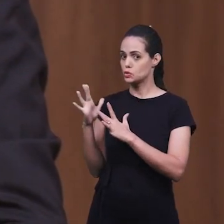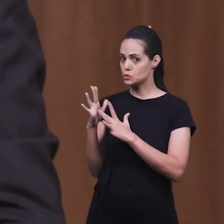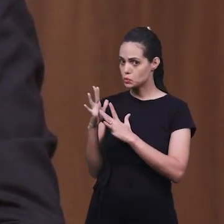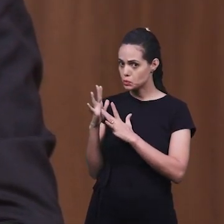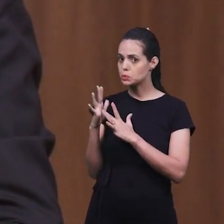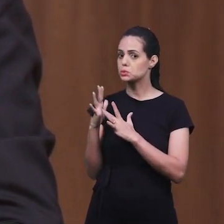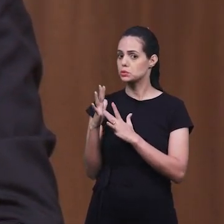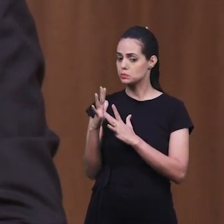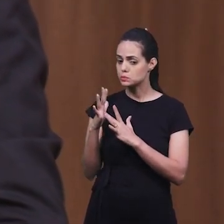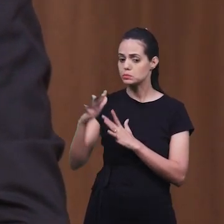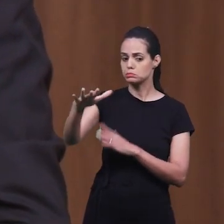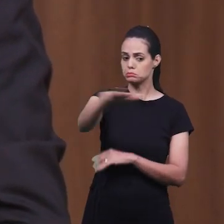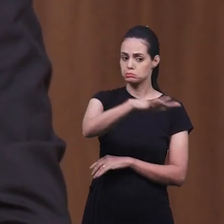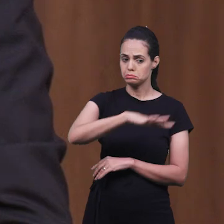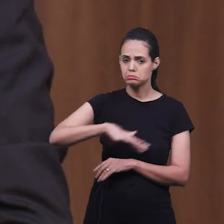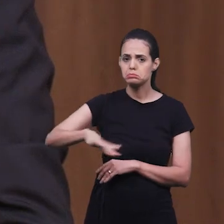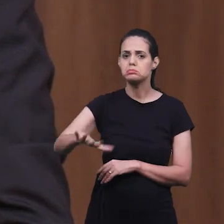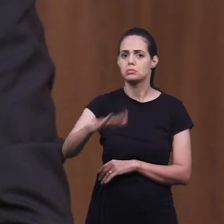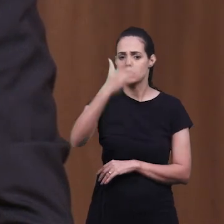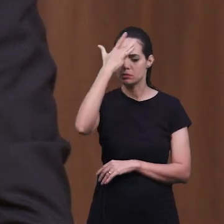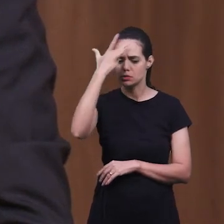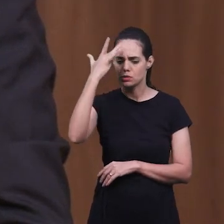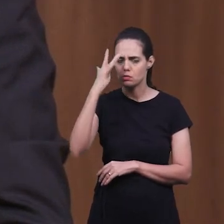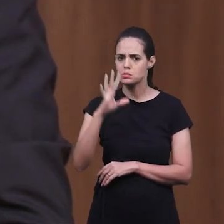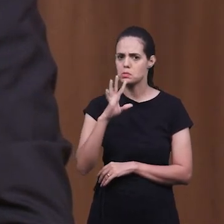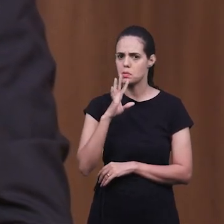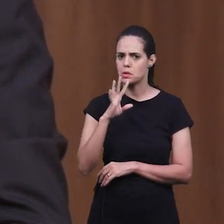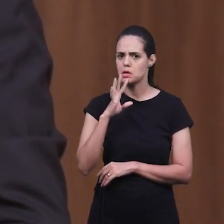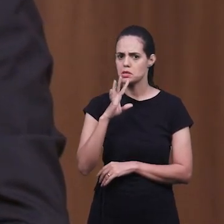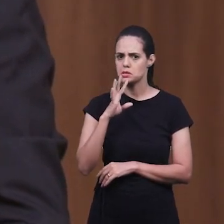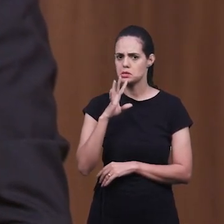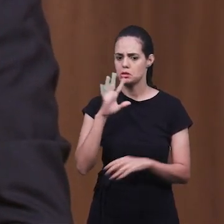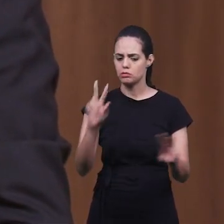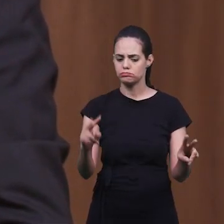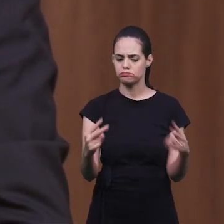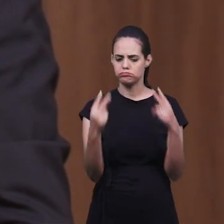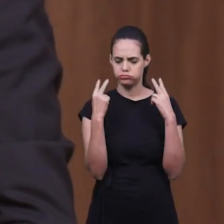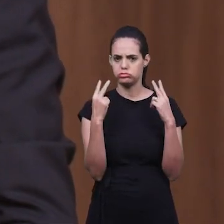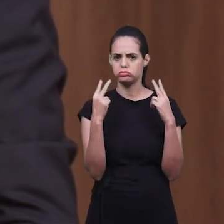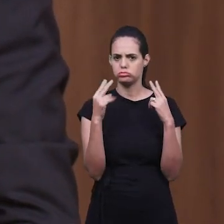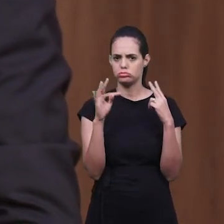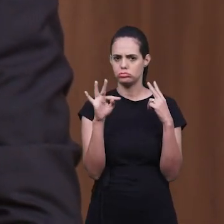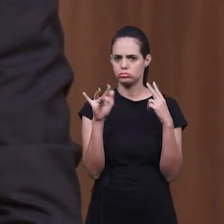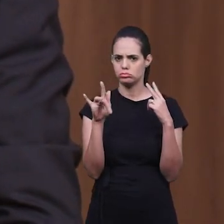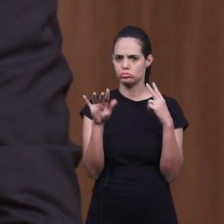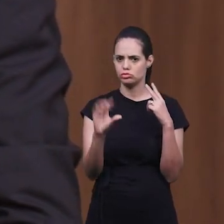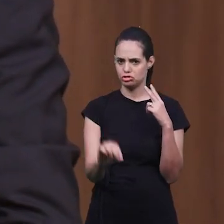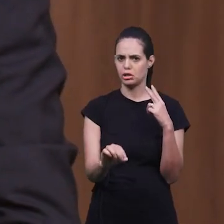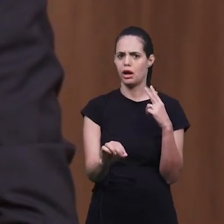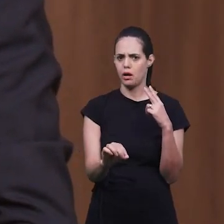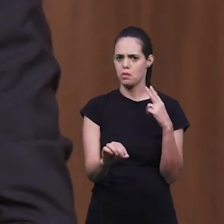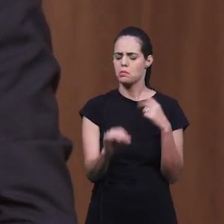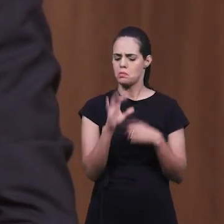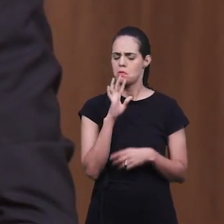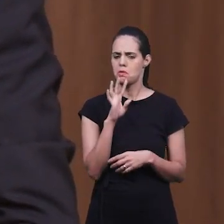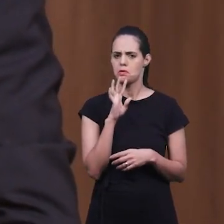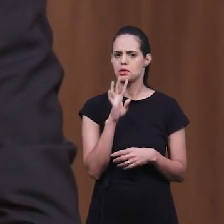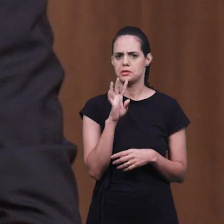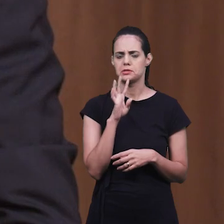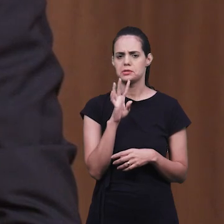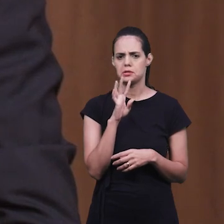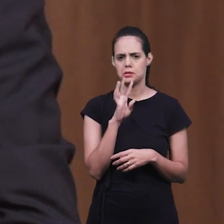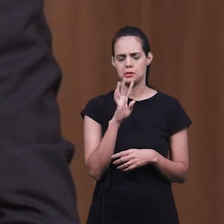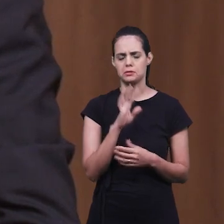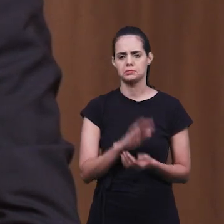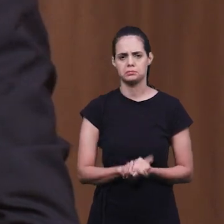bastante reconhecido. Sim. No sentido da sua sabedoria, no sentido da sua presidência, até